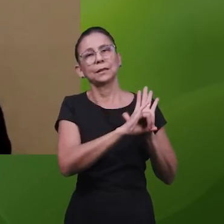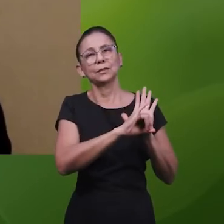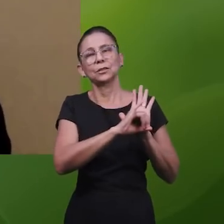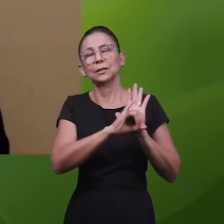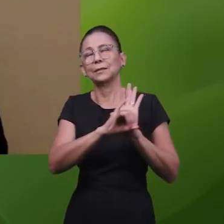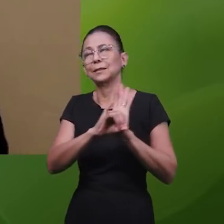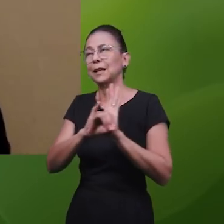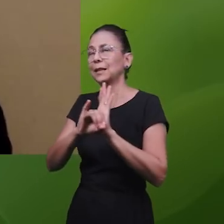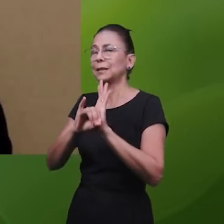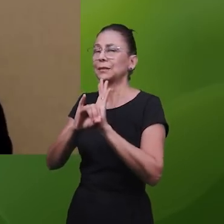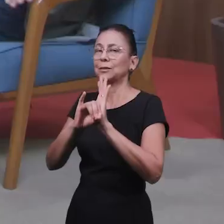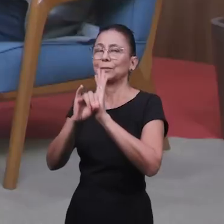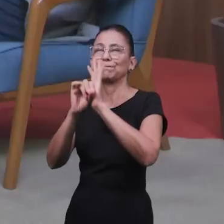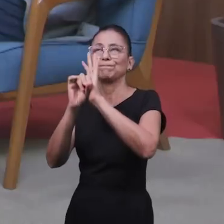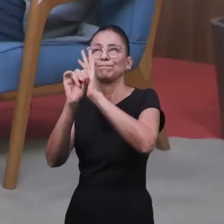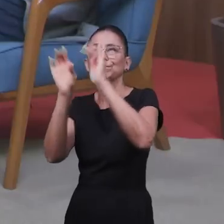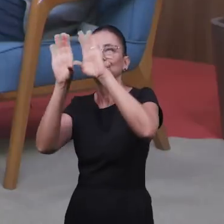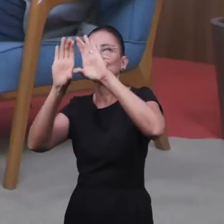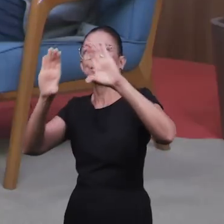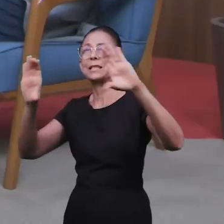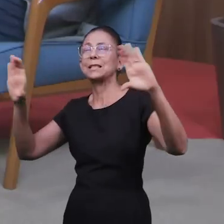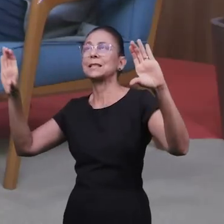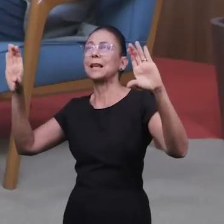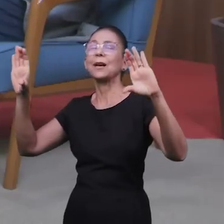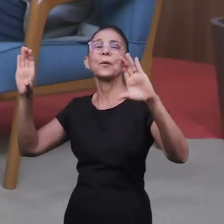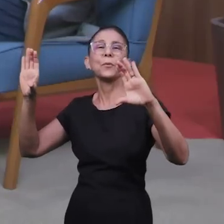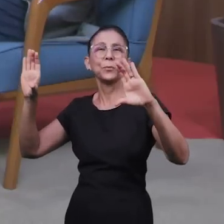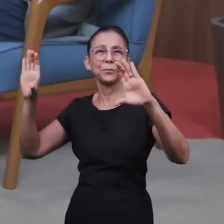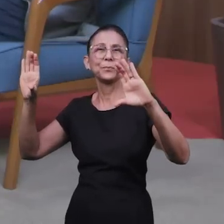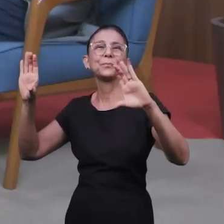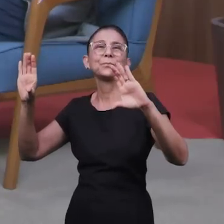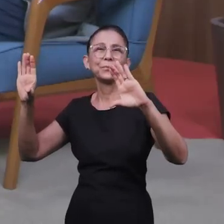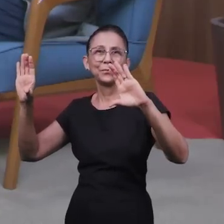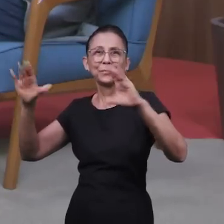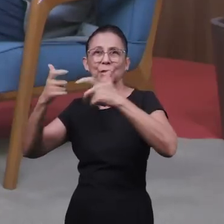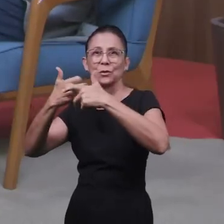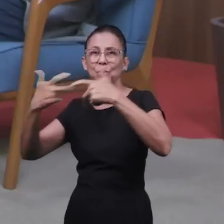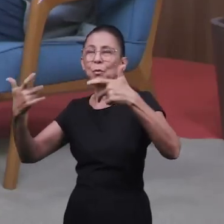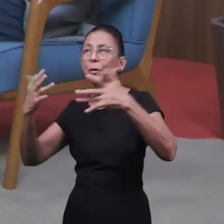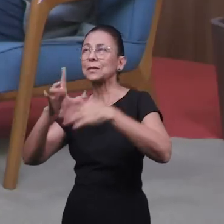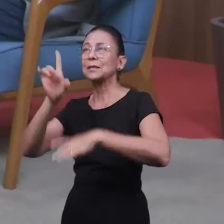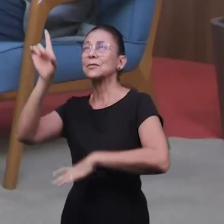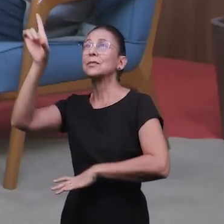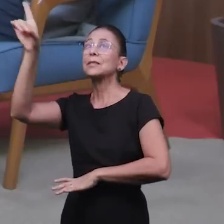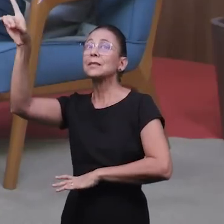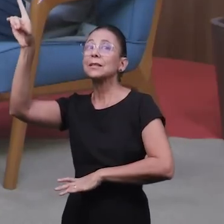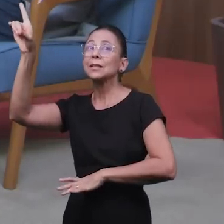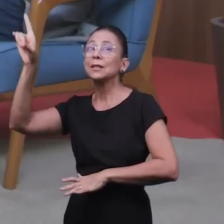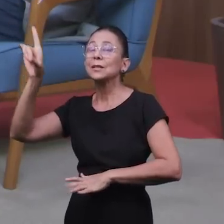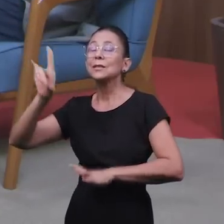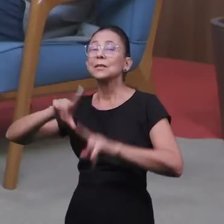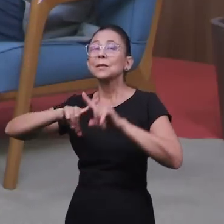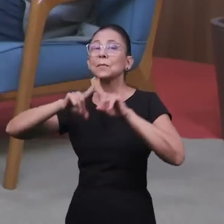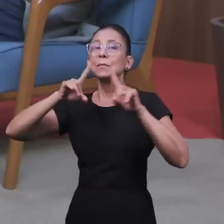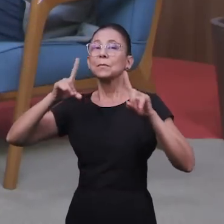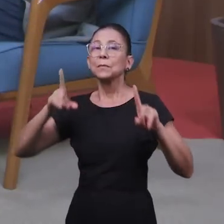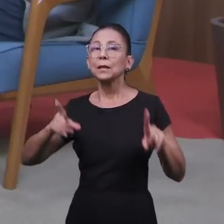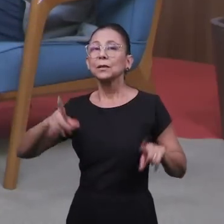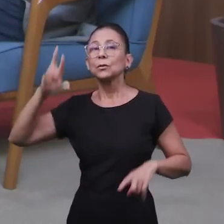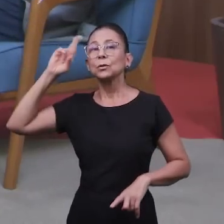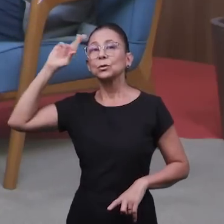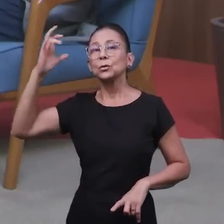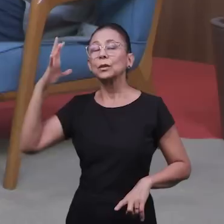que seja apresentada diante de Deus. E o que o Senhor quer de nós é ver a nossa